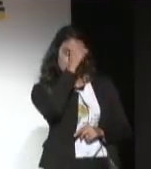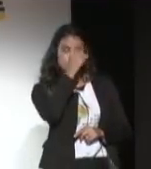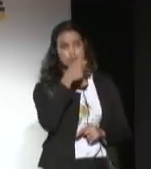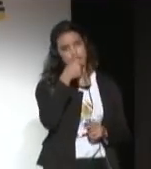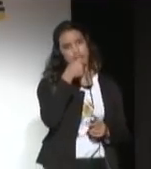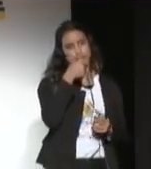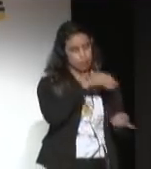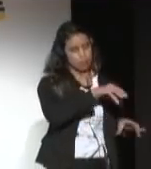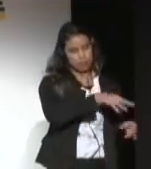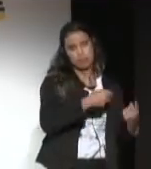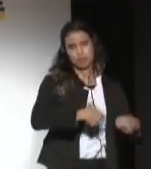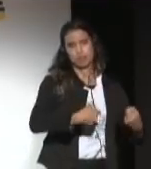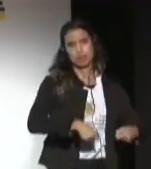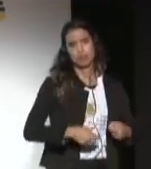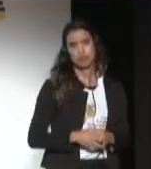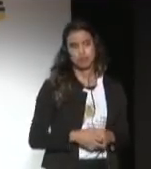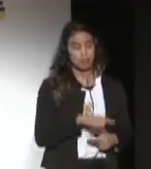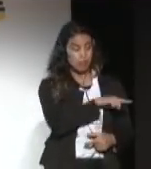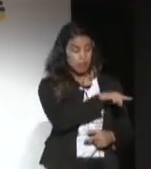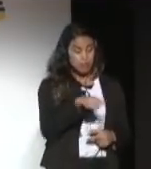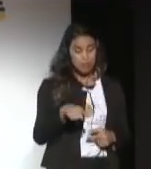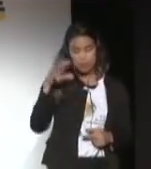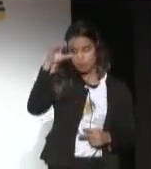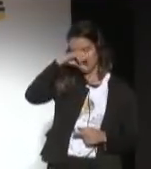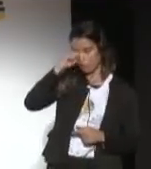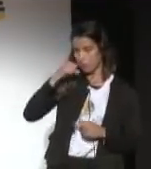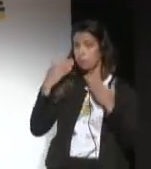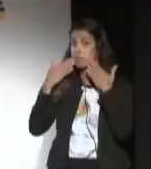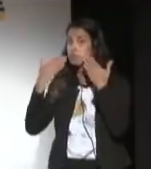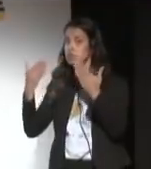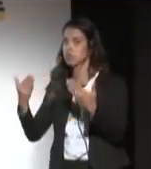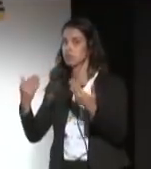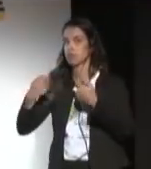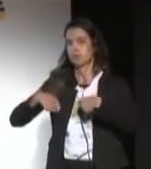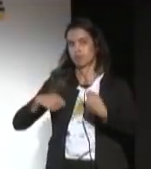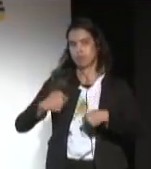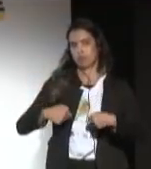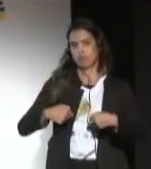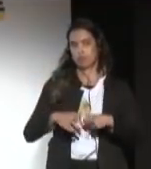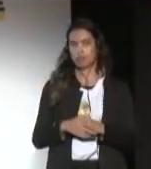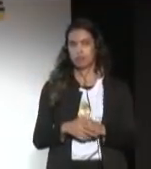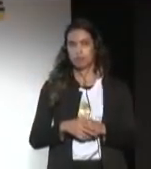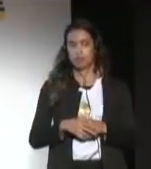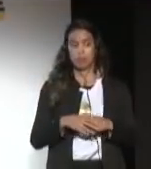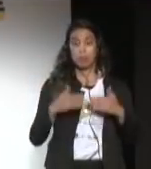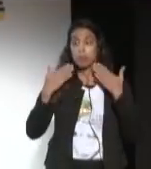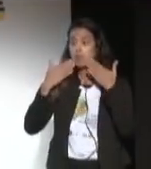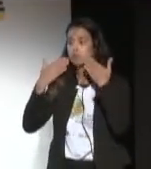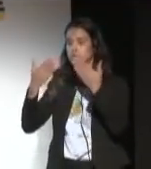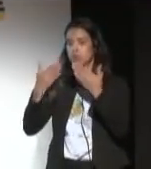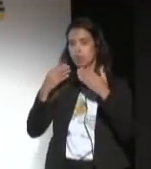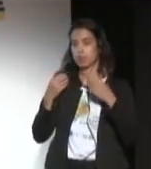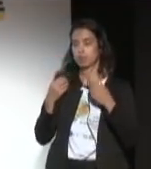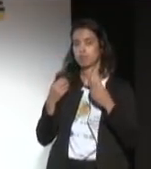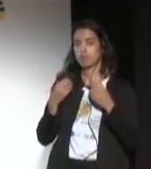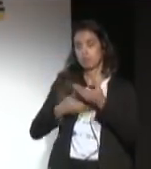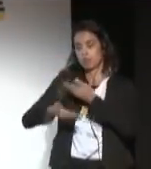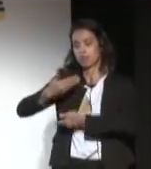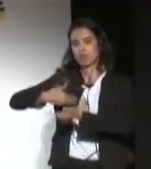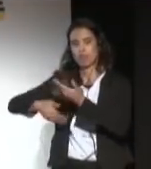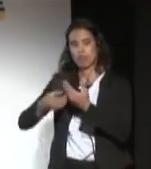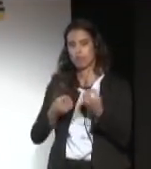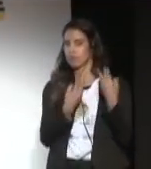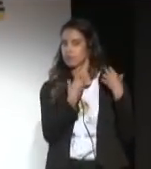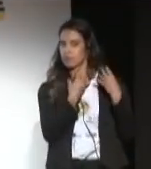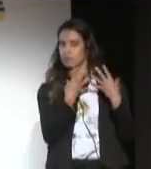aplicado. As crianças precisam aplicar a sua aprendizagem para poder utilizar isso em novas situações, para poder transferir esse conhecimento. E o mesmo vale para